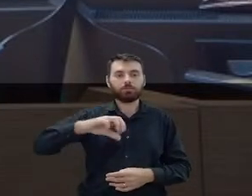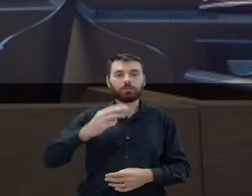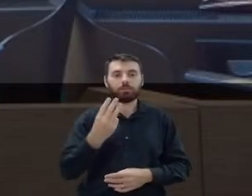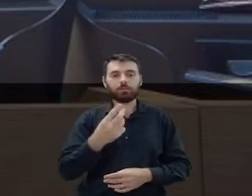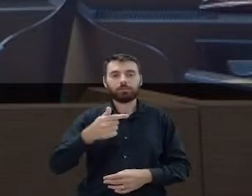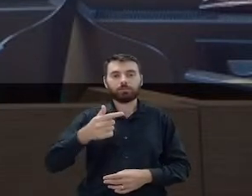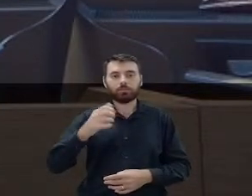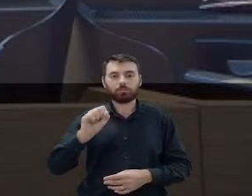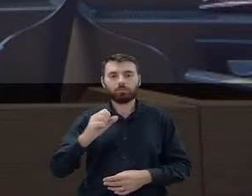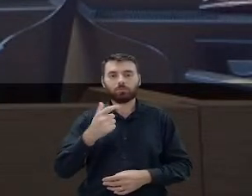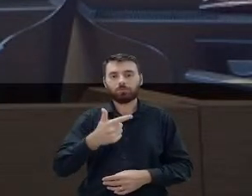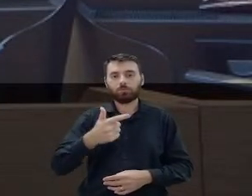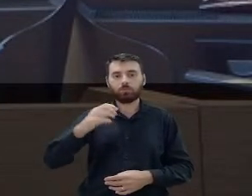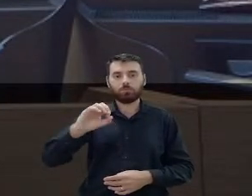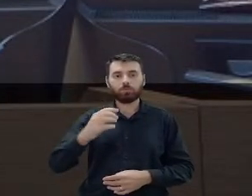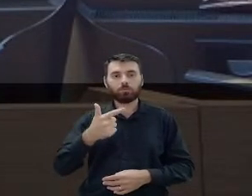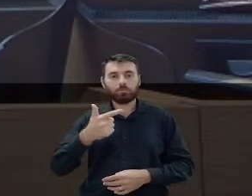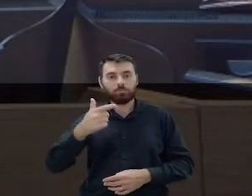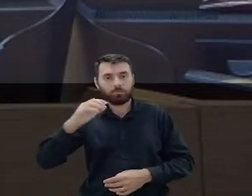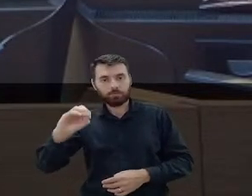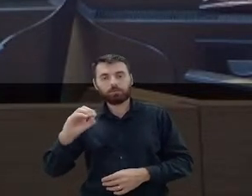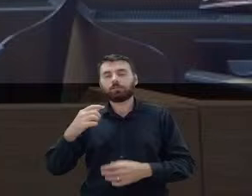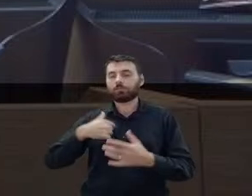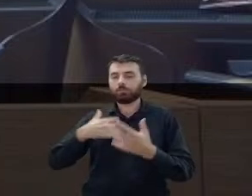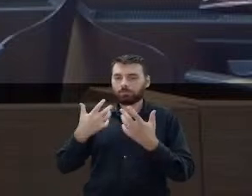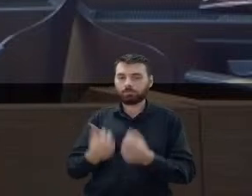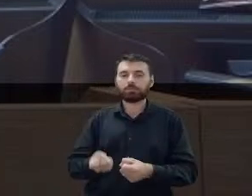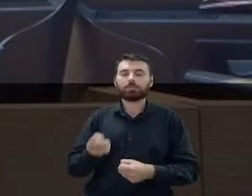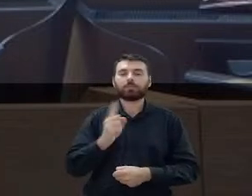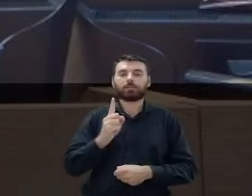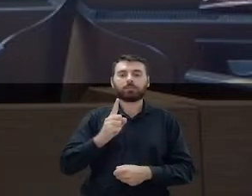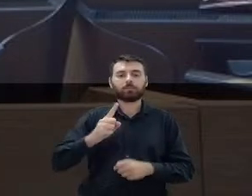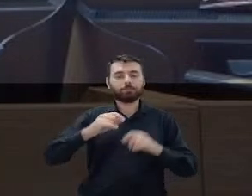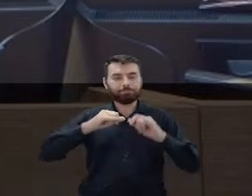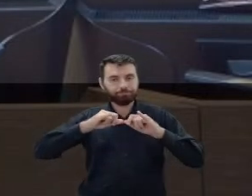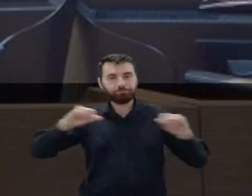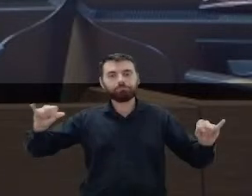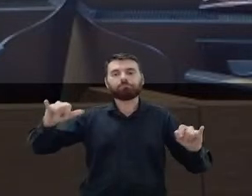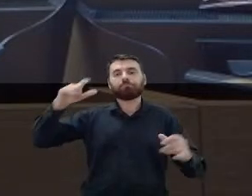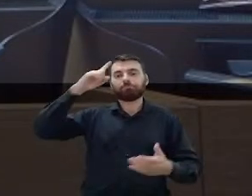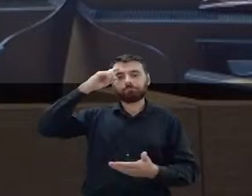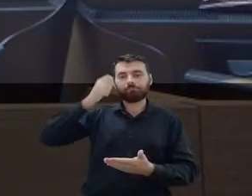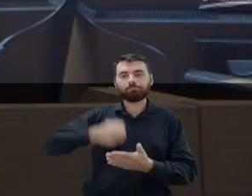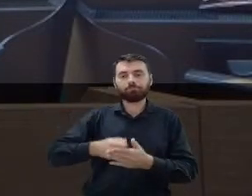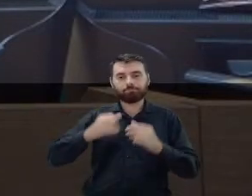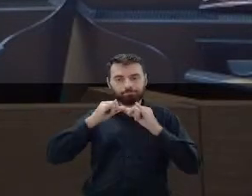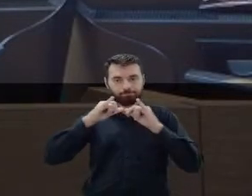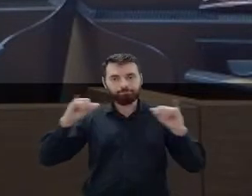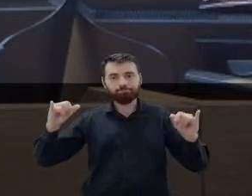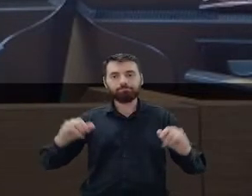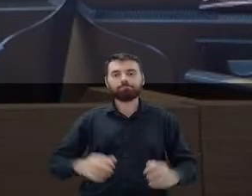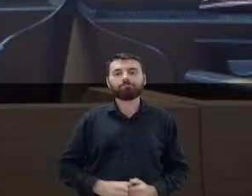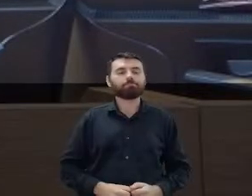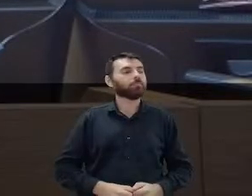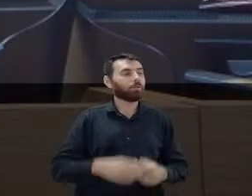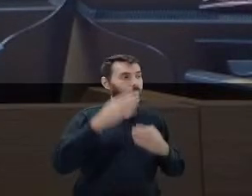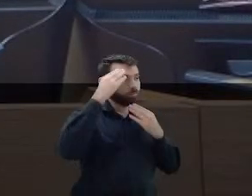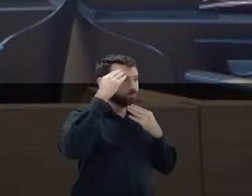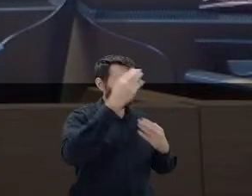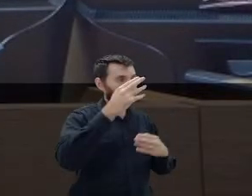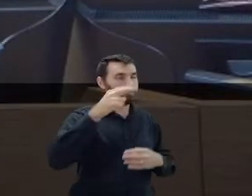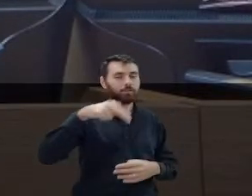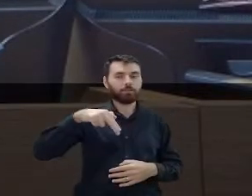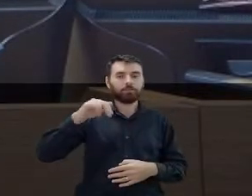24.193.78/2020. Negando o provimento. Essa é a minha proposta de decisão, senhor presidente. Obrigado, desembargador Nicanor.